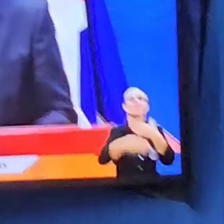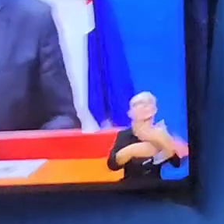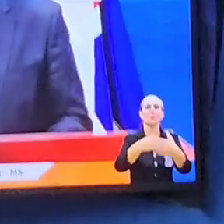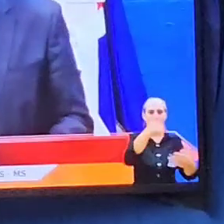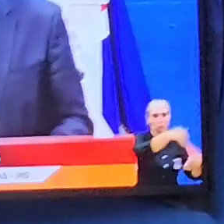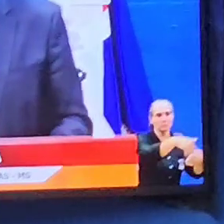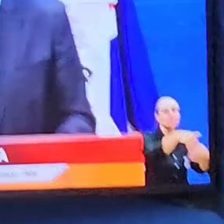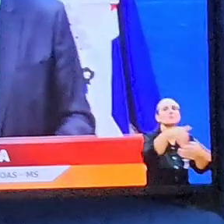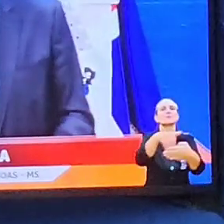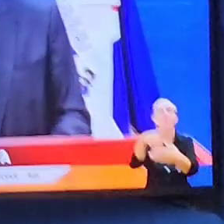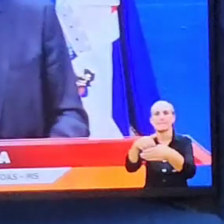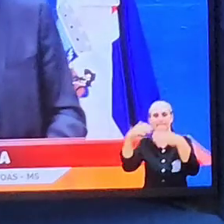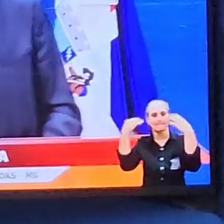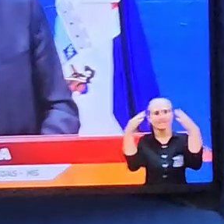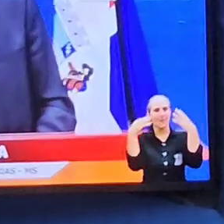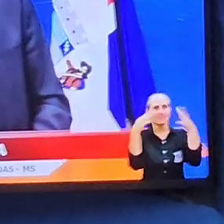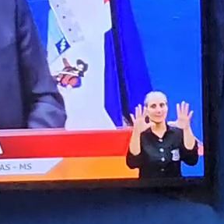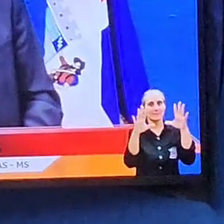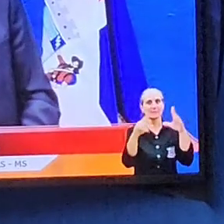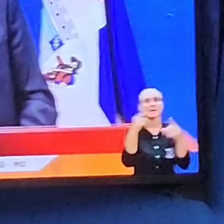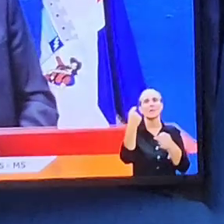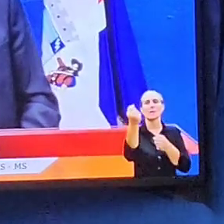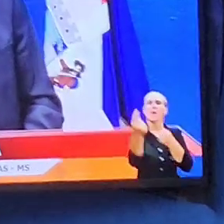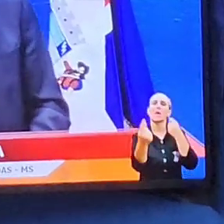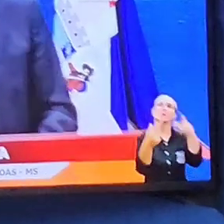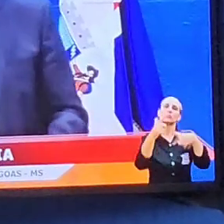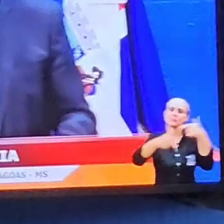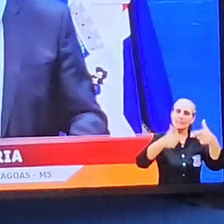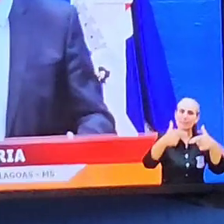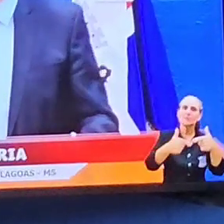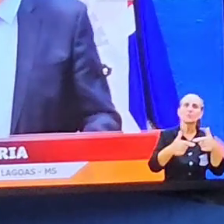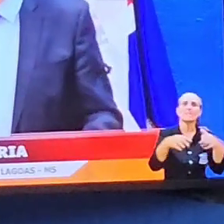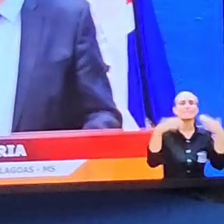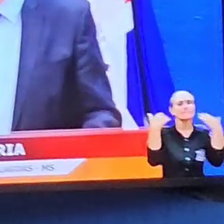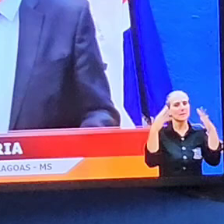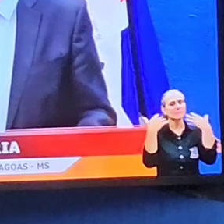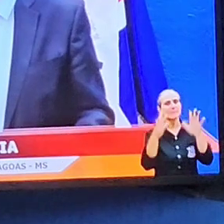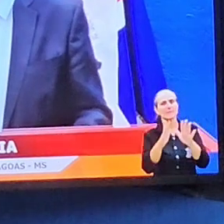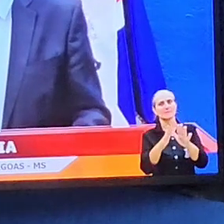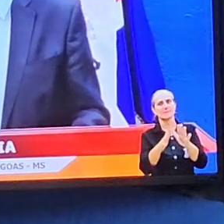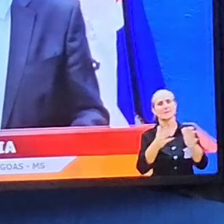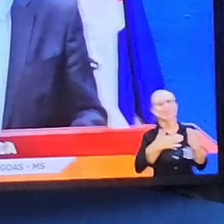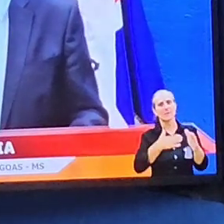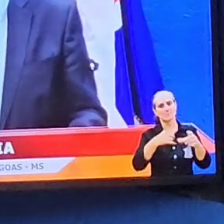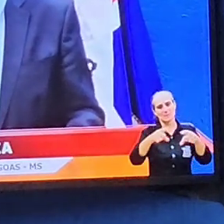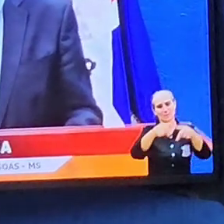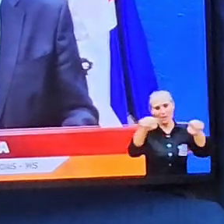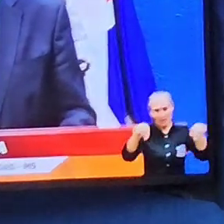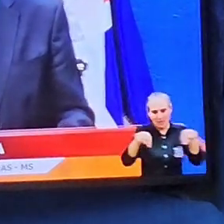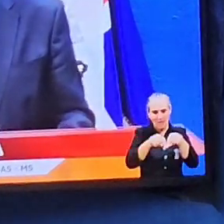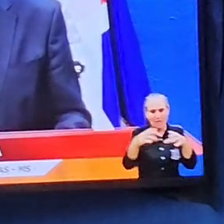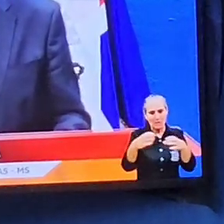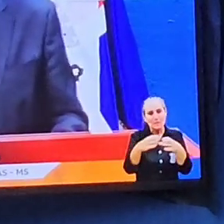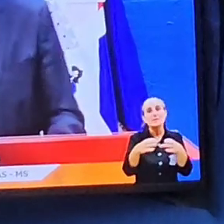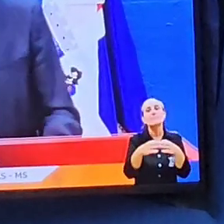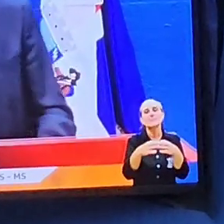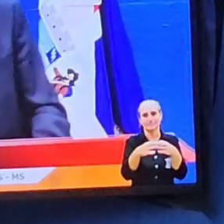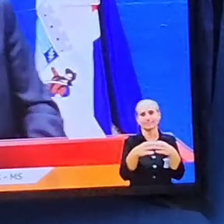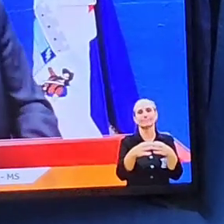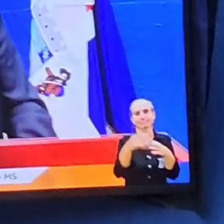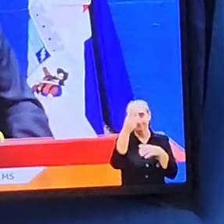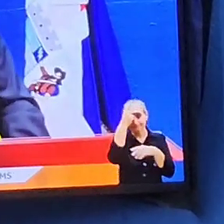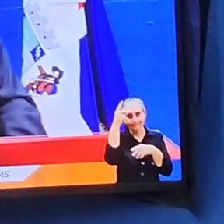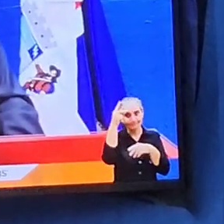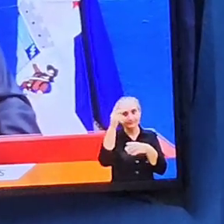eleitoral. Parabéns a cada servidor aqui da nossa Câmara, parabéns à minha equipe do gabinete, que realmente, com